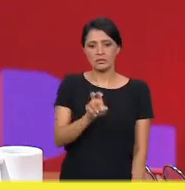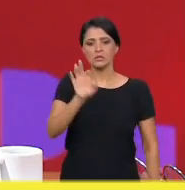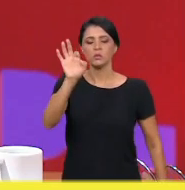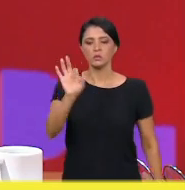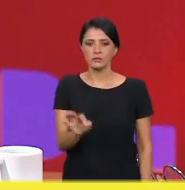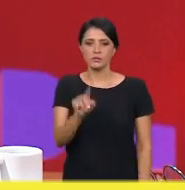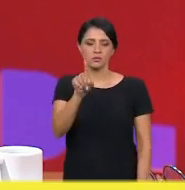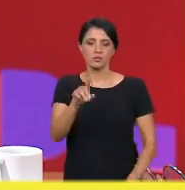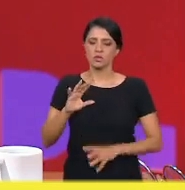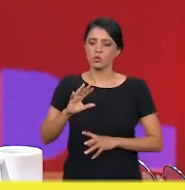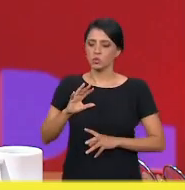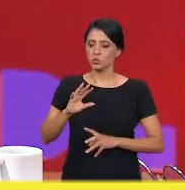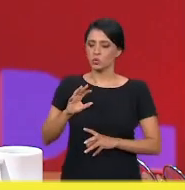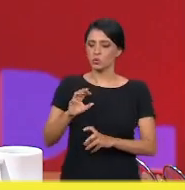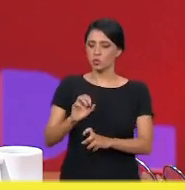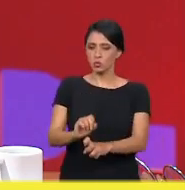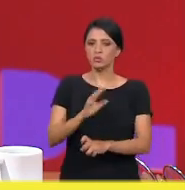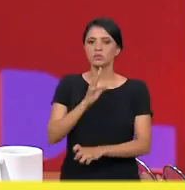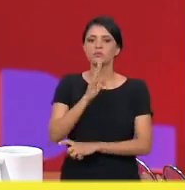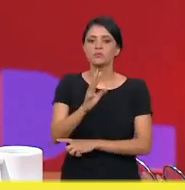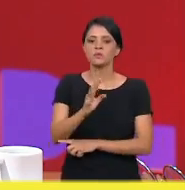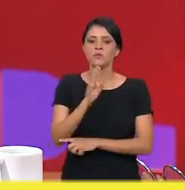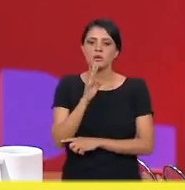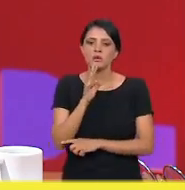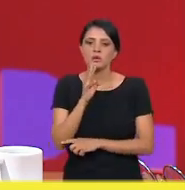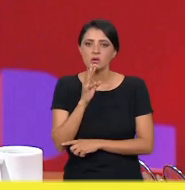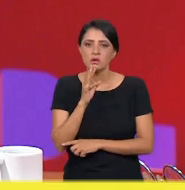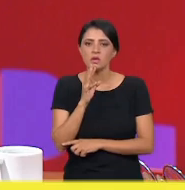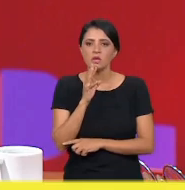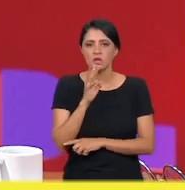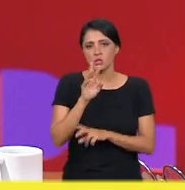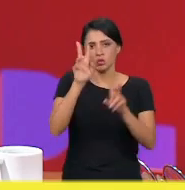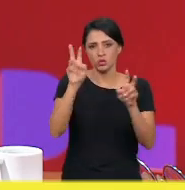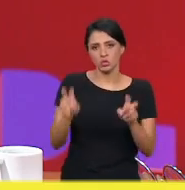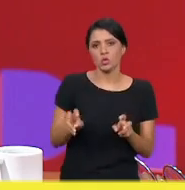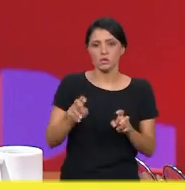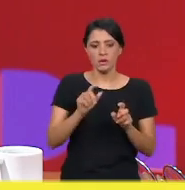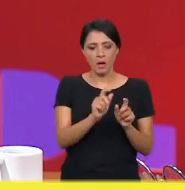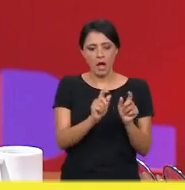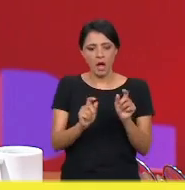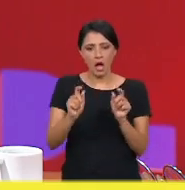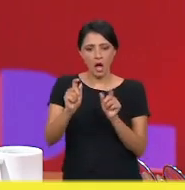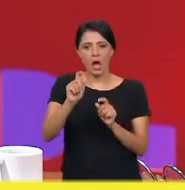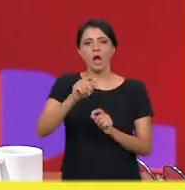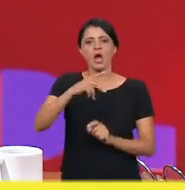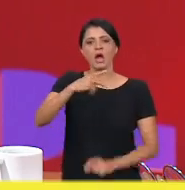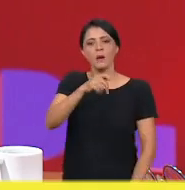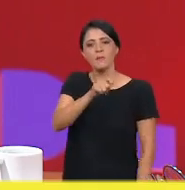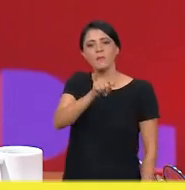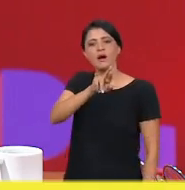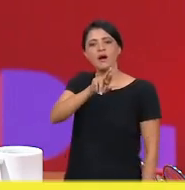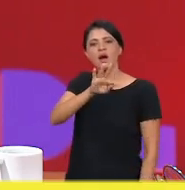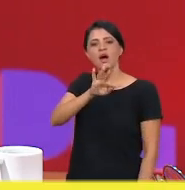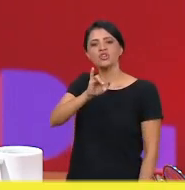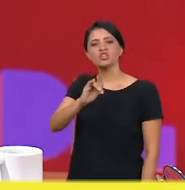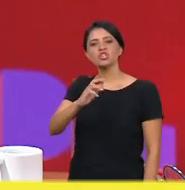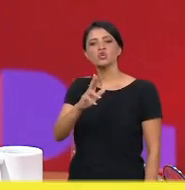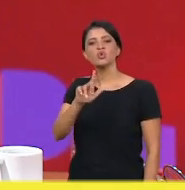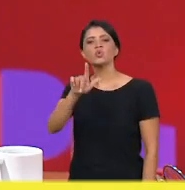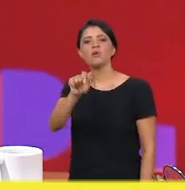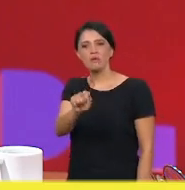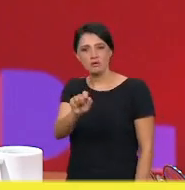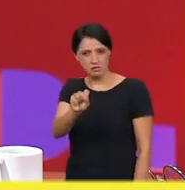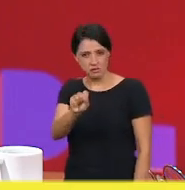é tudo que a gente conhece em questão de partículas. Por exemplo, a gente conhece... Essa